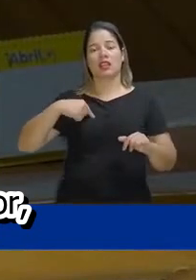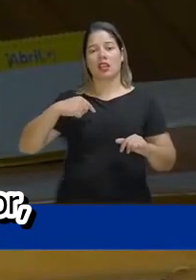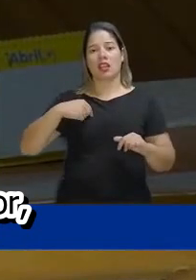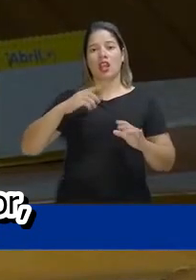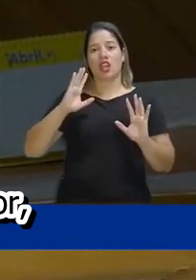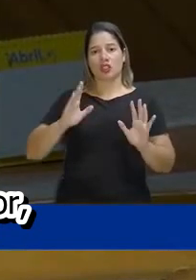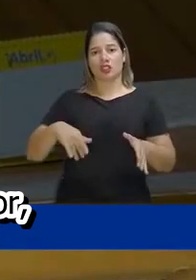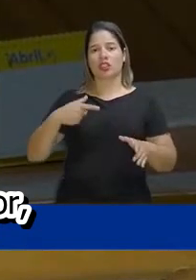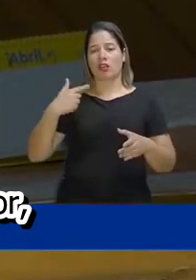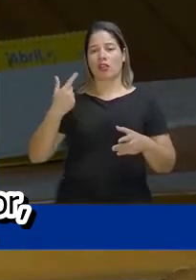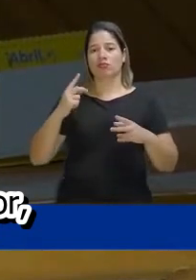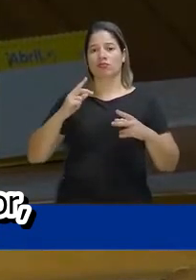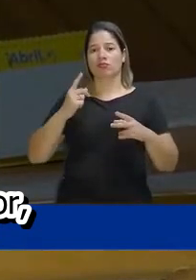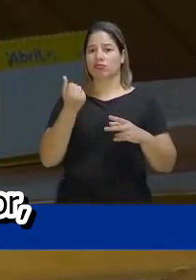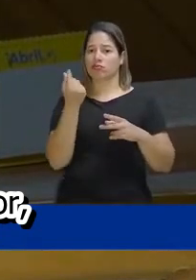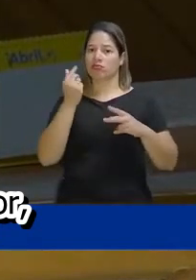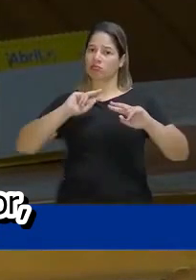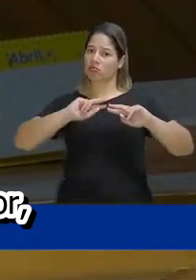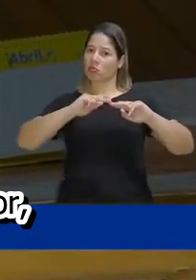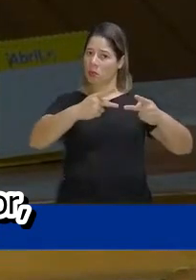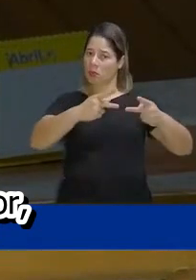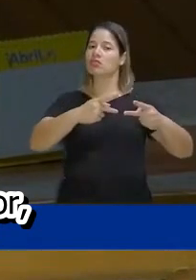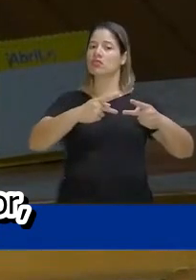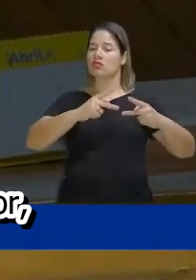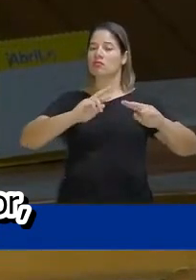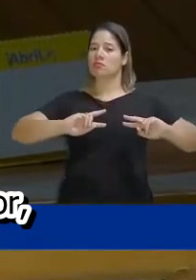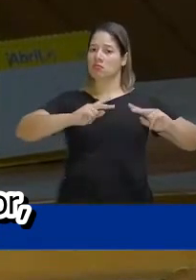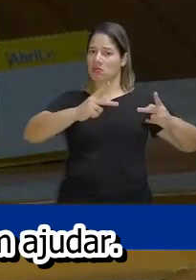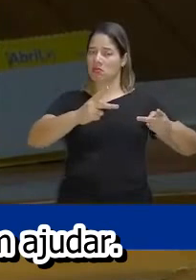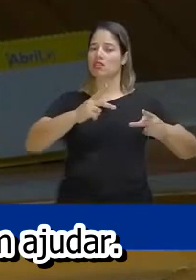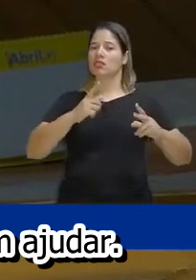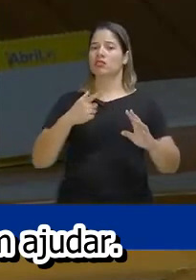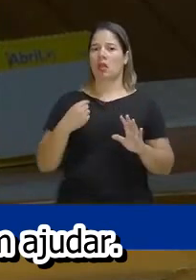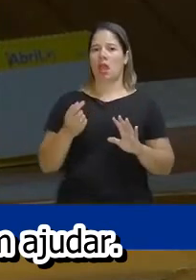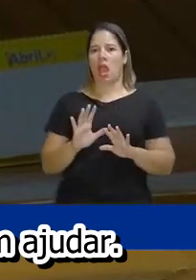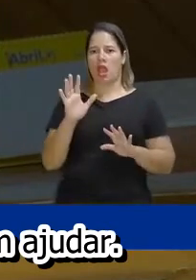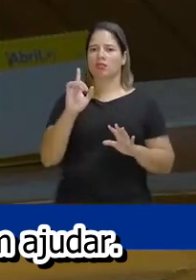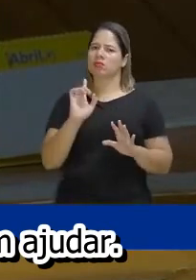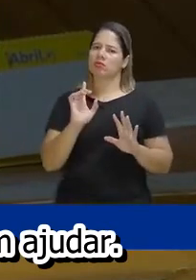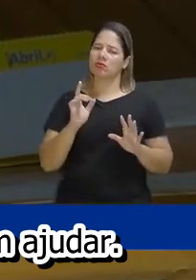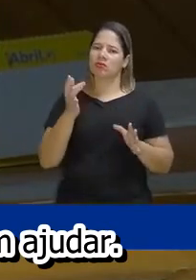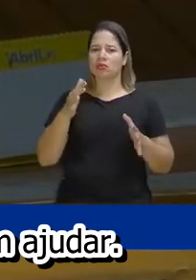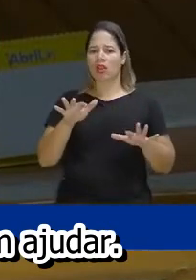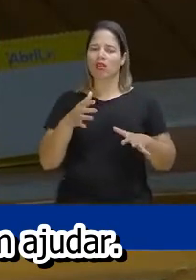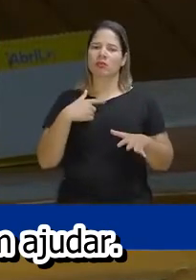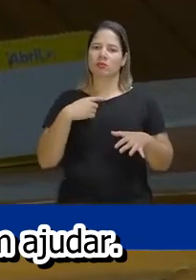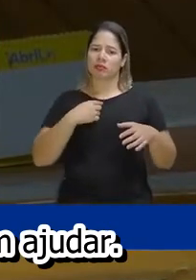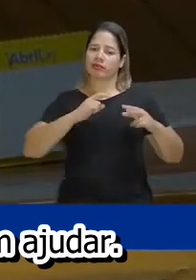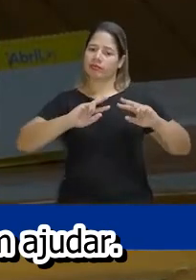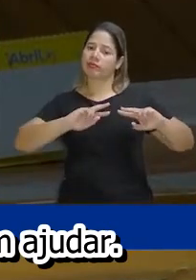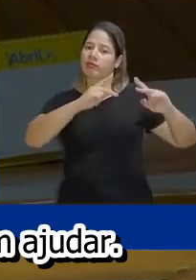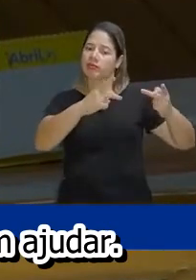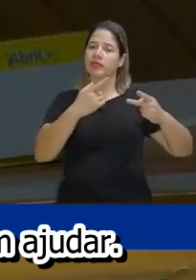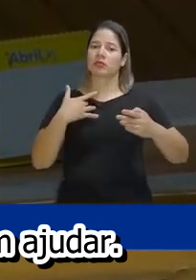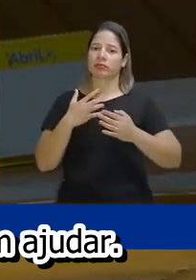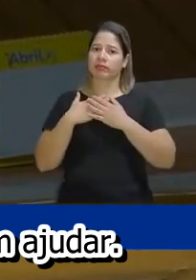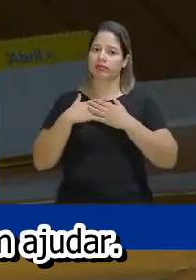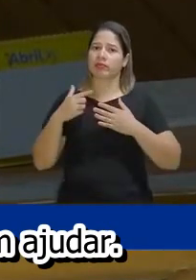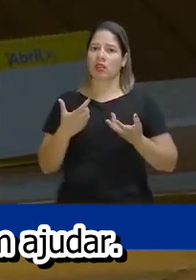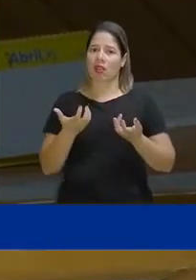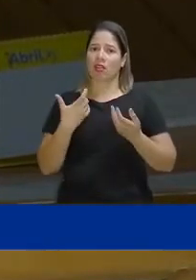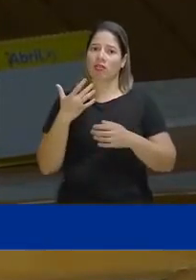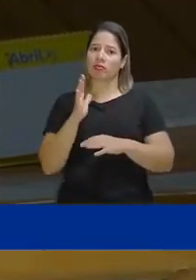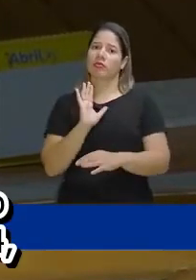um valor que não é um valor elevado, mas é um valor que demonstra mesmo a solidariedade e o